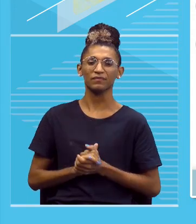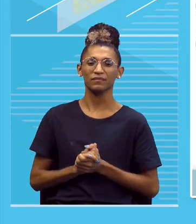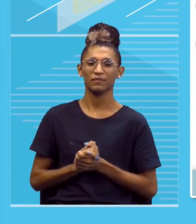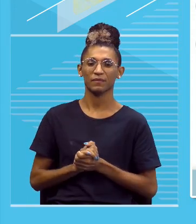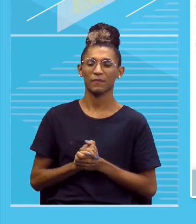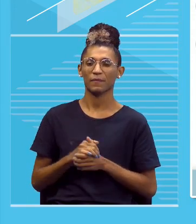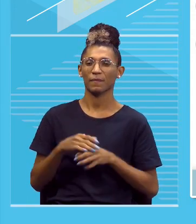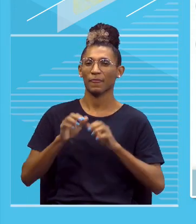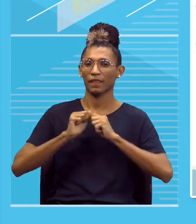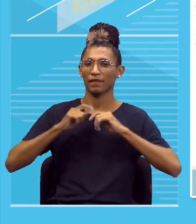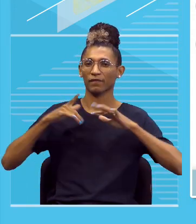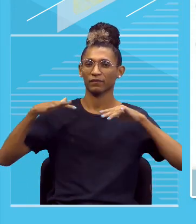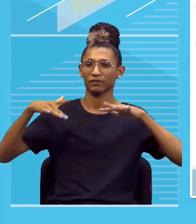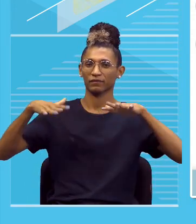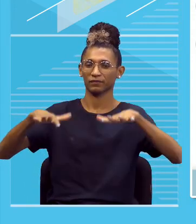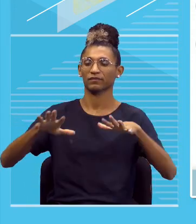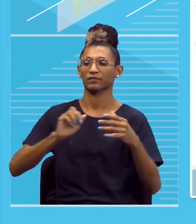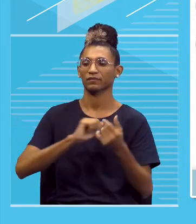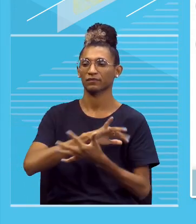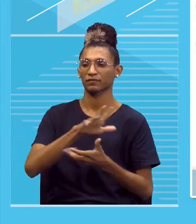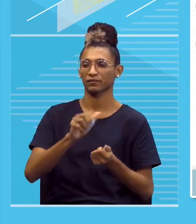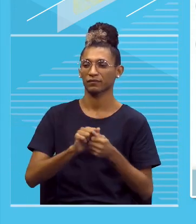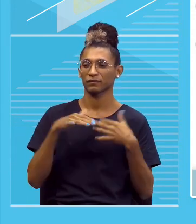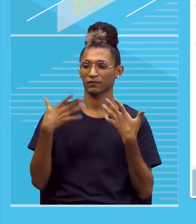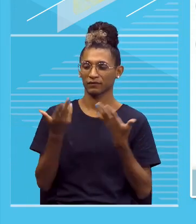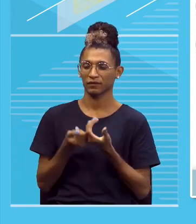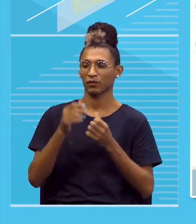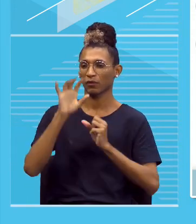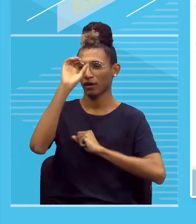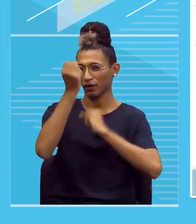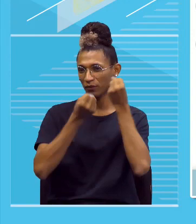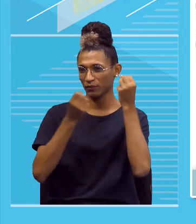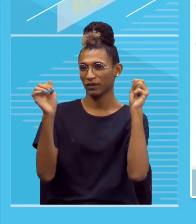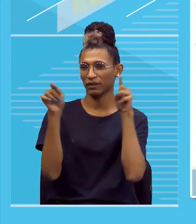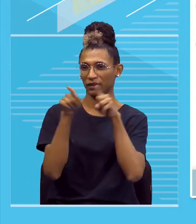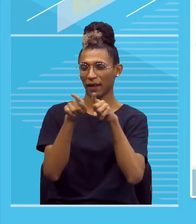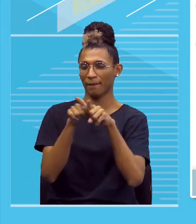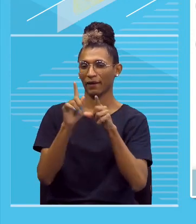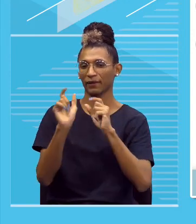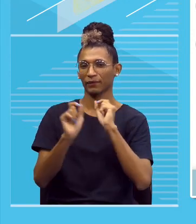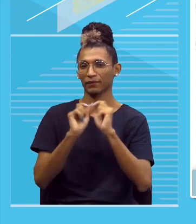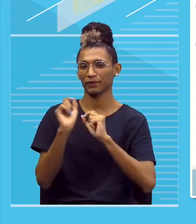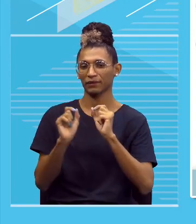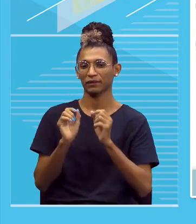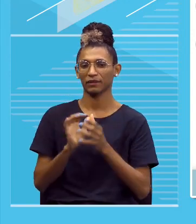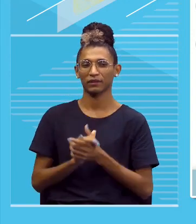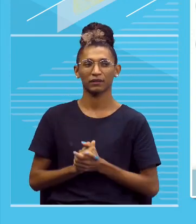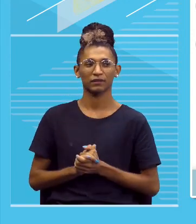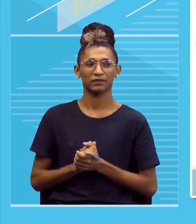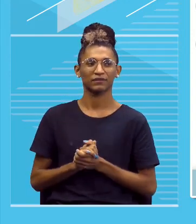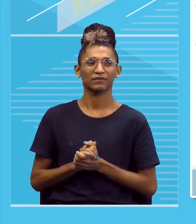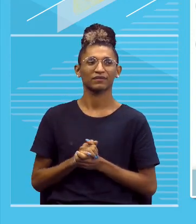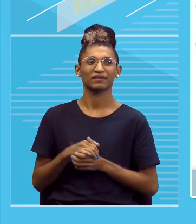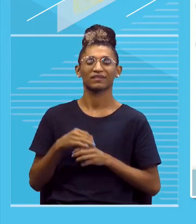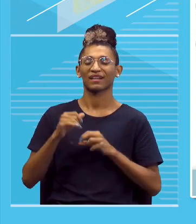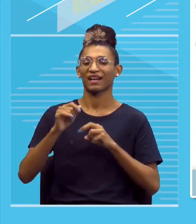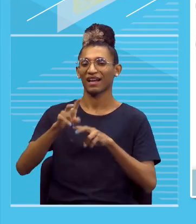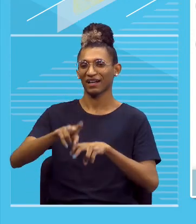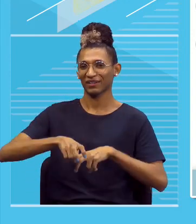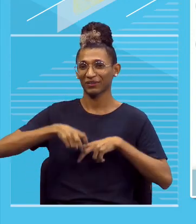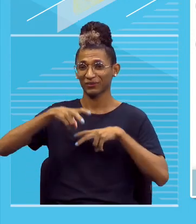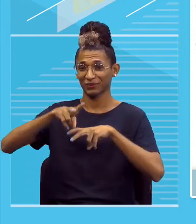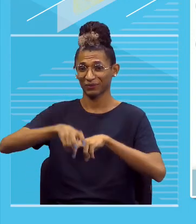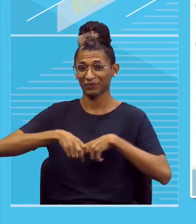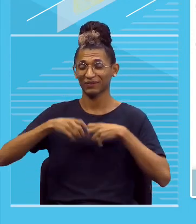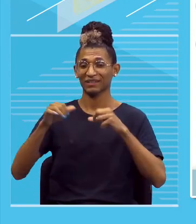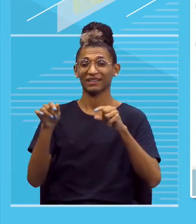se espalha pelo mundo né a indústria também gente ela a indústria não agrícultura